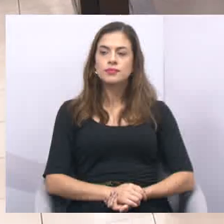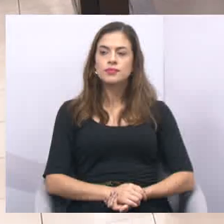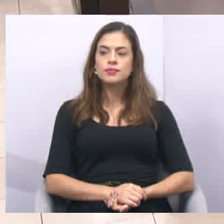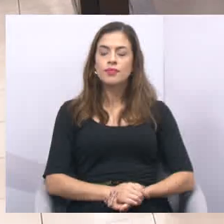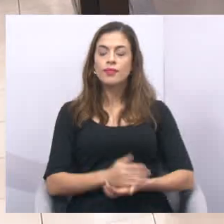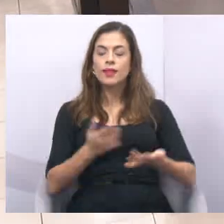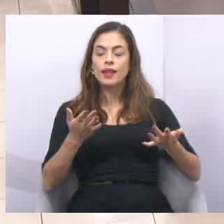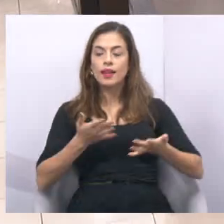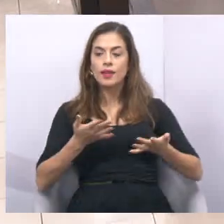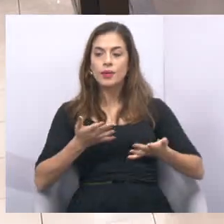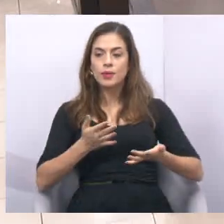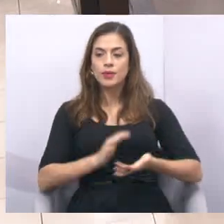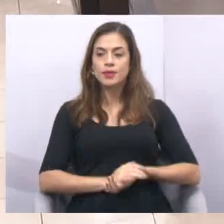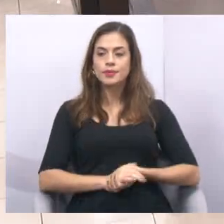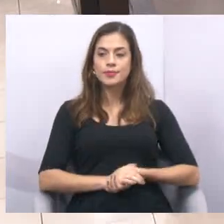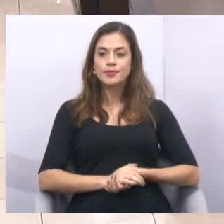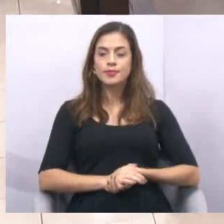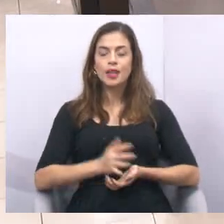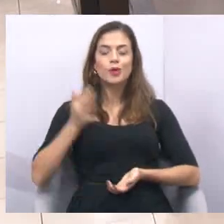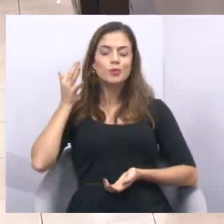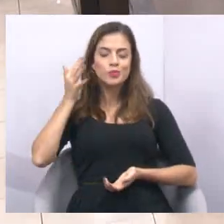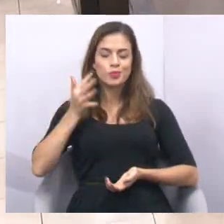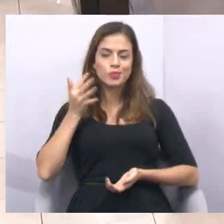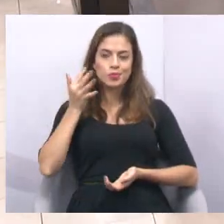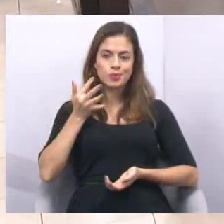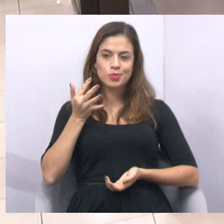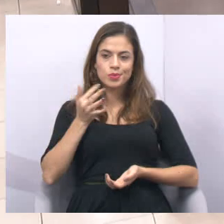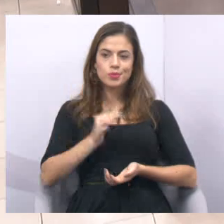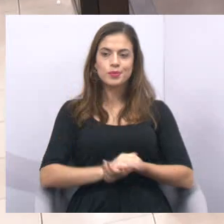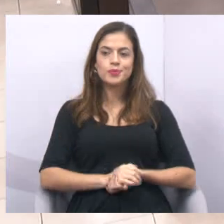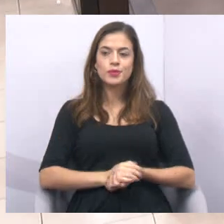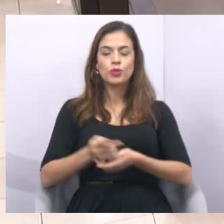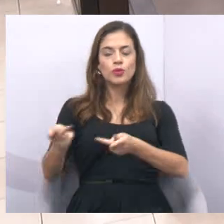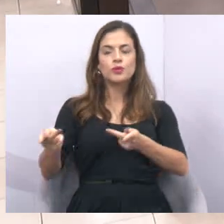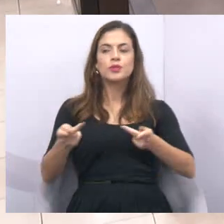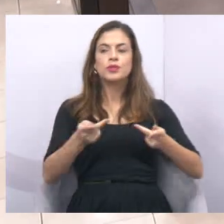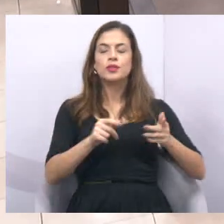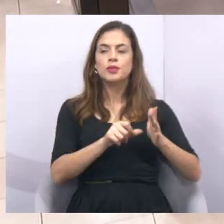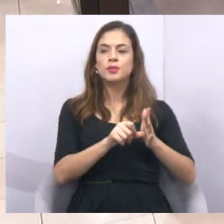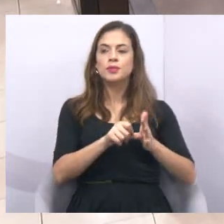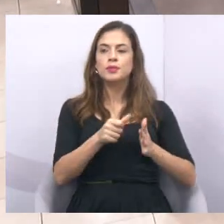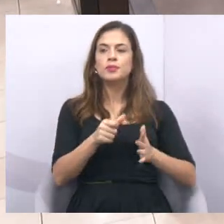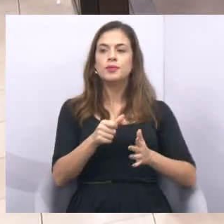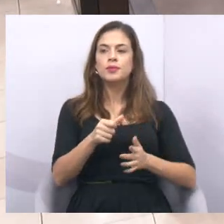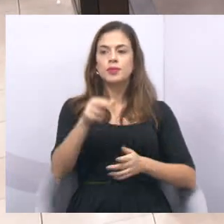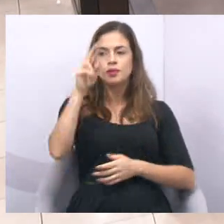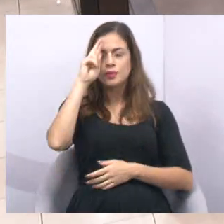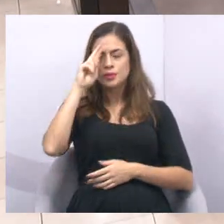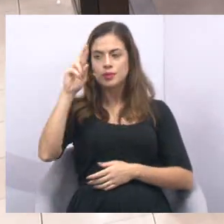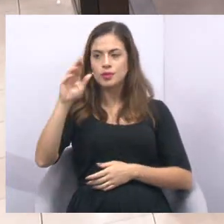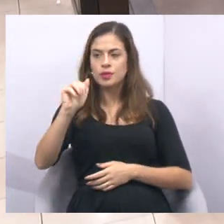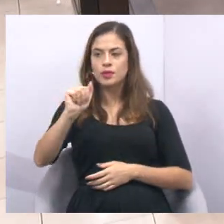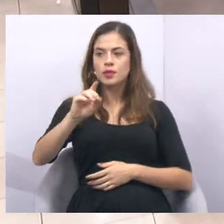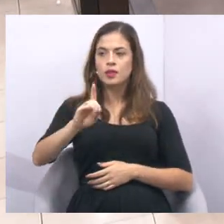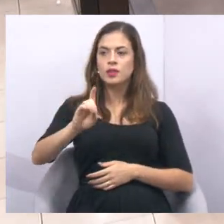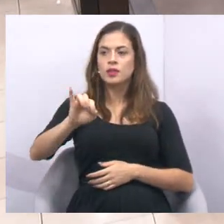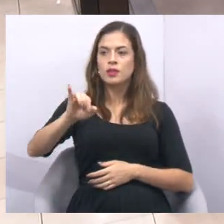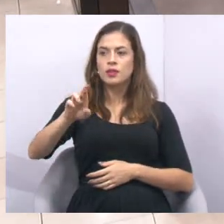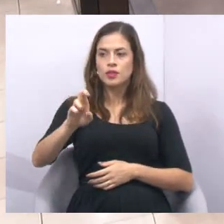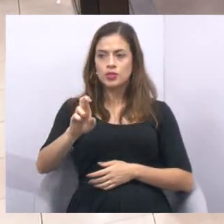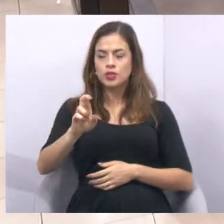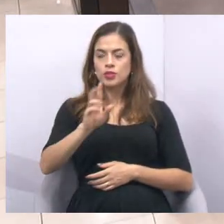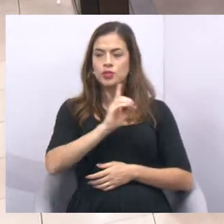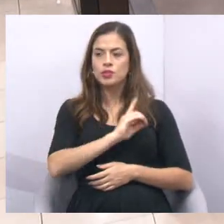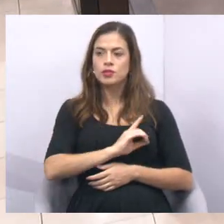Passamos agora para a fase dos discursos e convidamos primeiramente o senhor Adir da Silva Rossi Júnior,